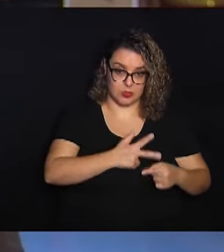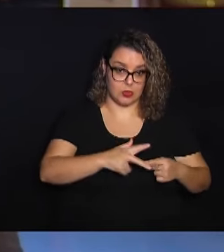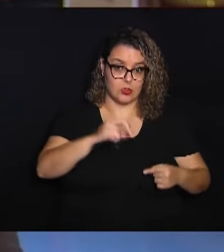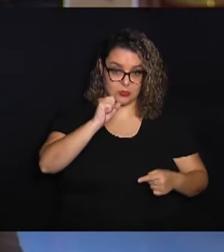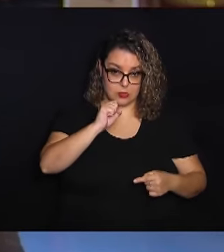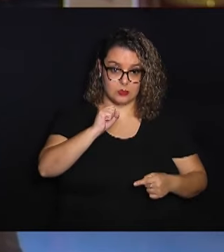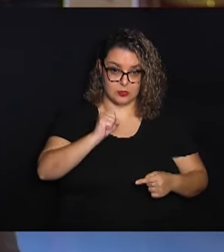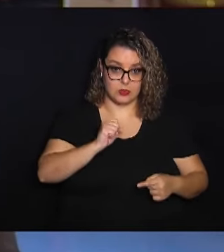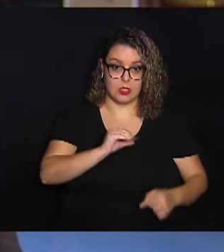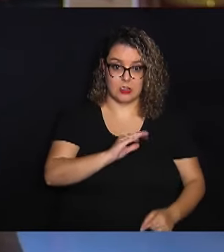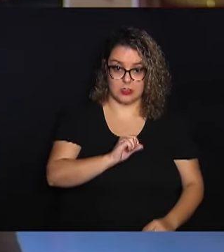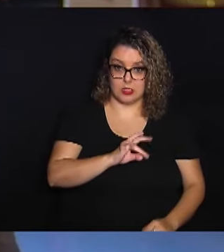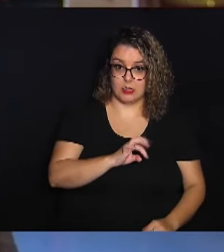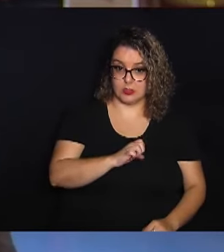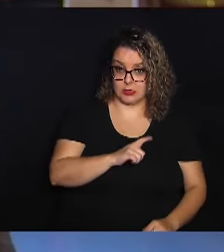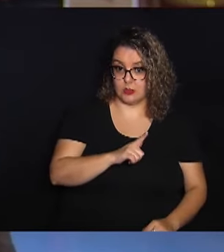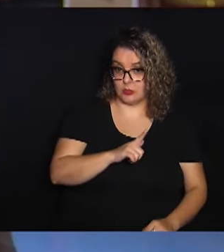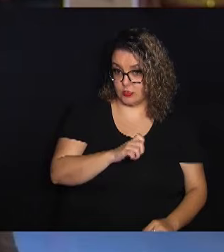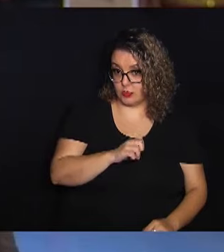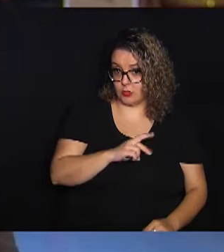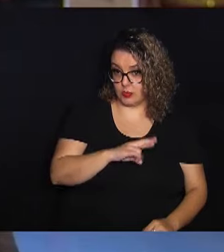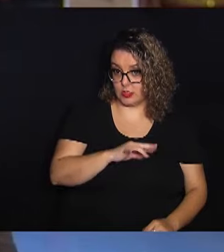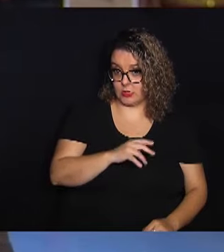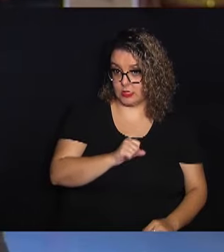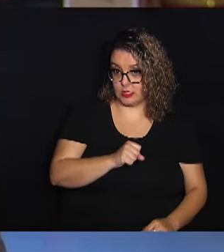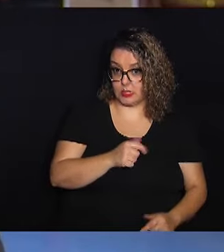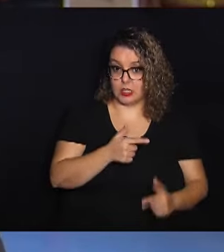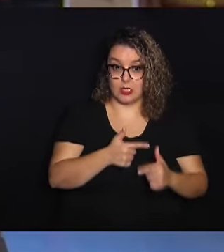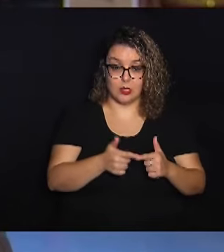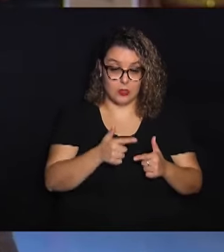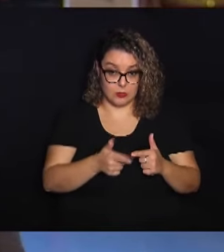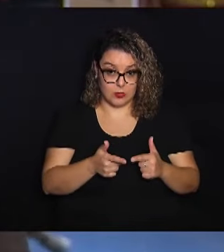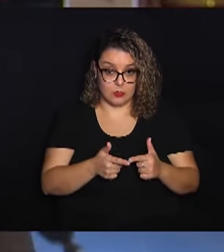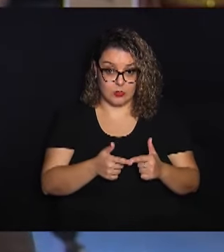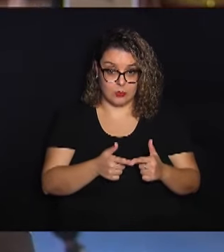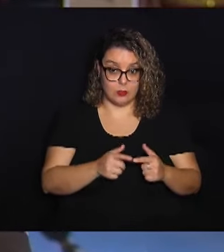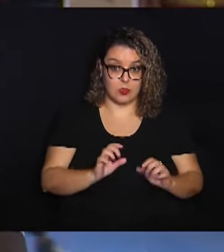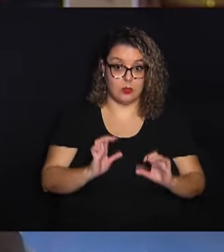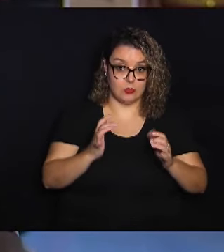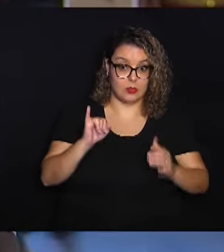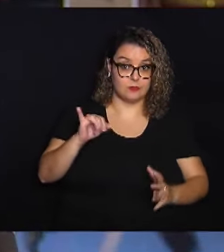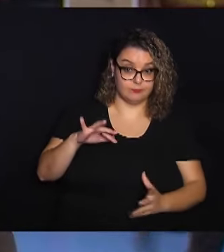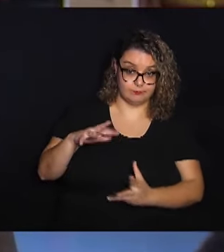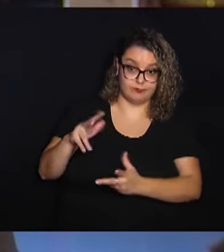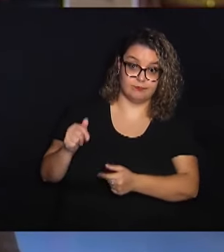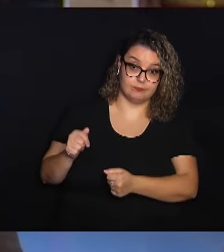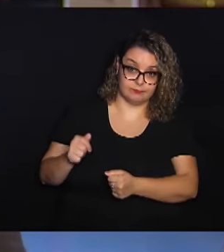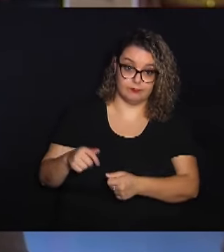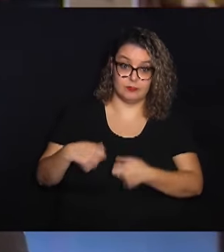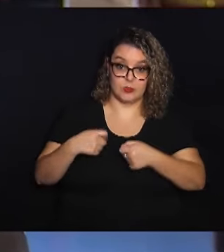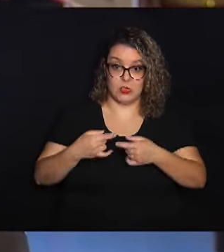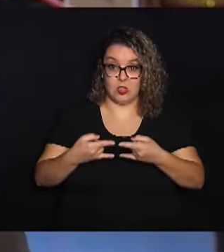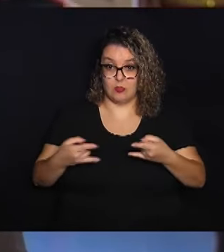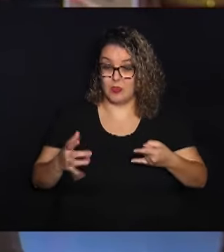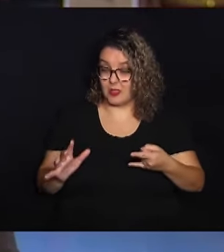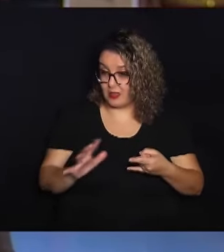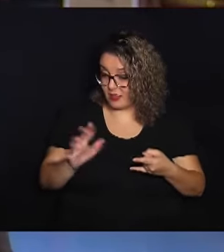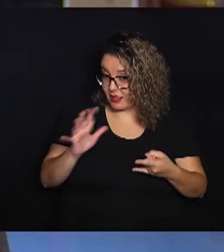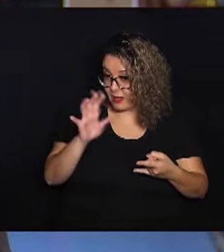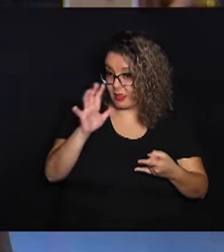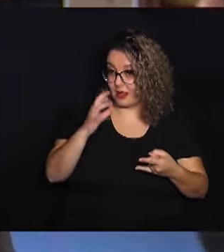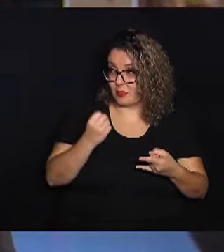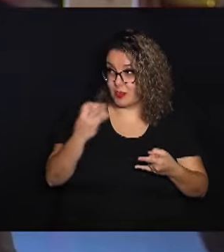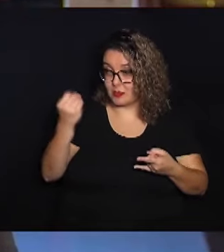suas categorias né e a problemática assim que para um evento internacional sabe as passagens são muito caras né a